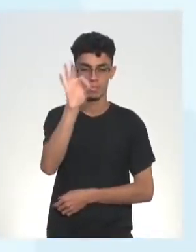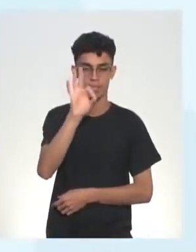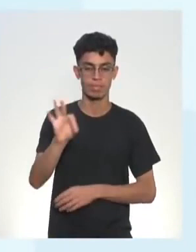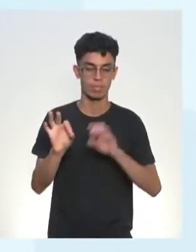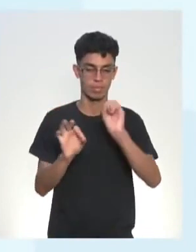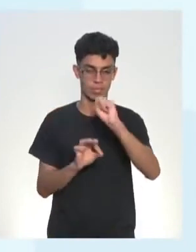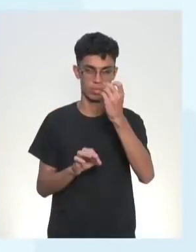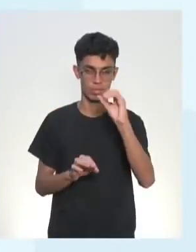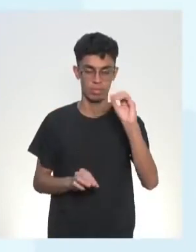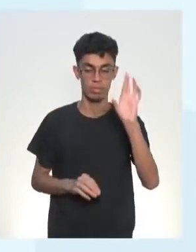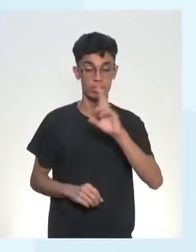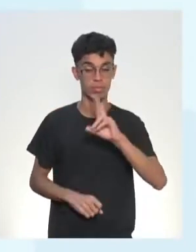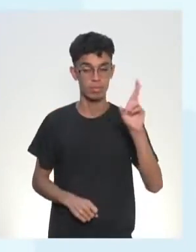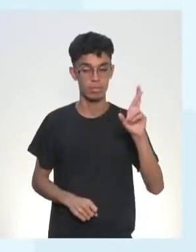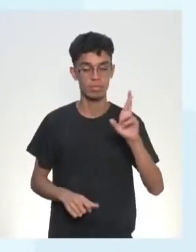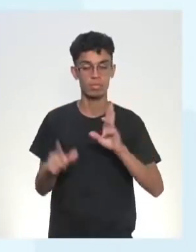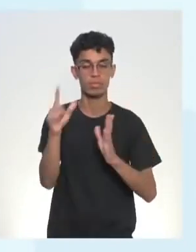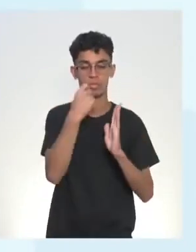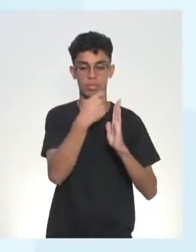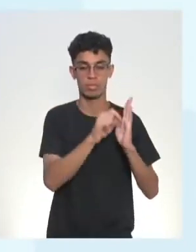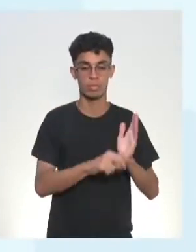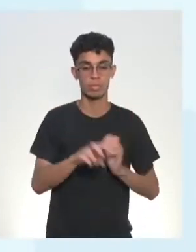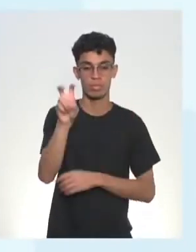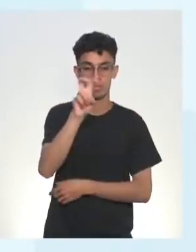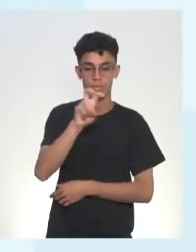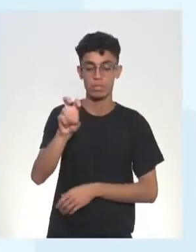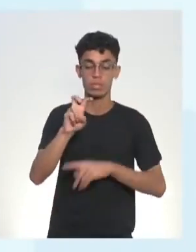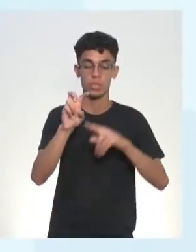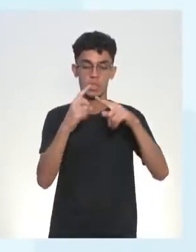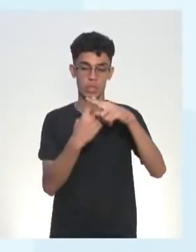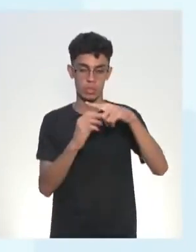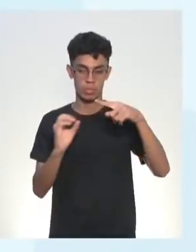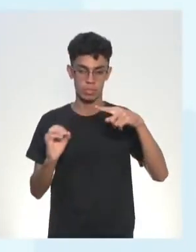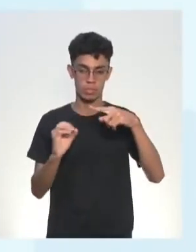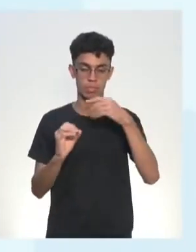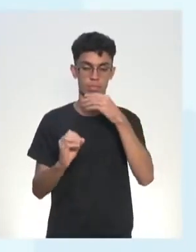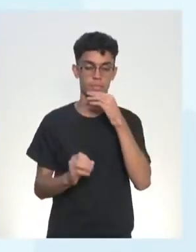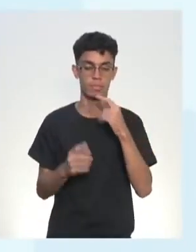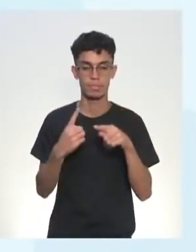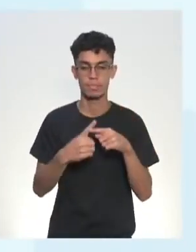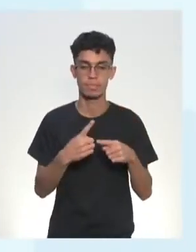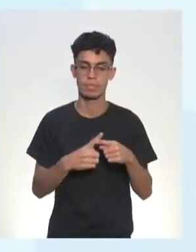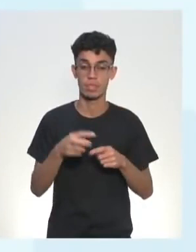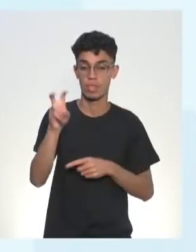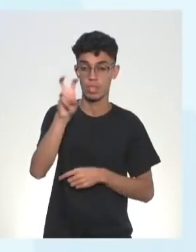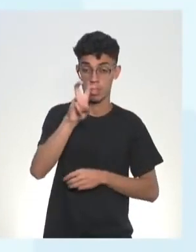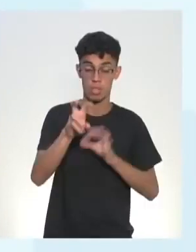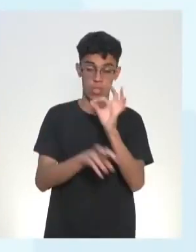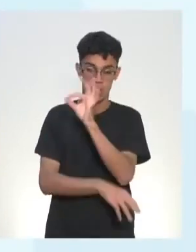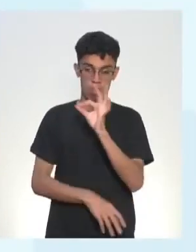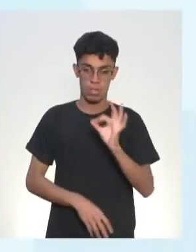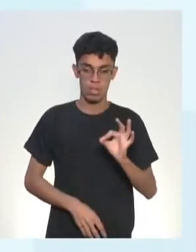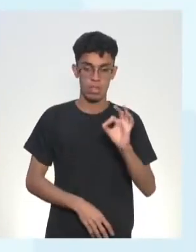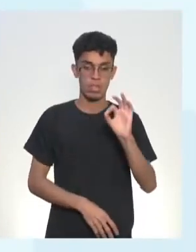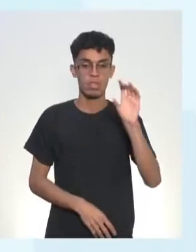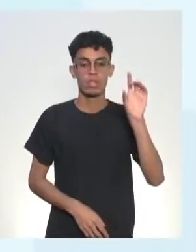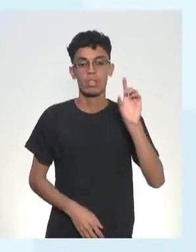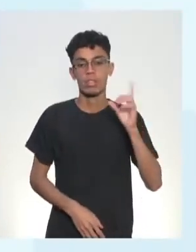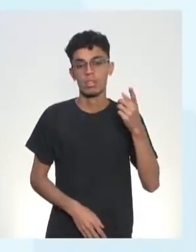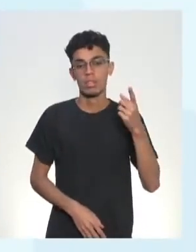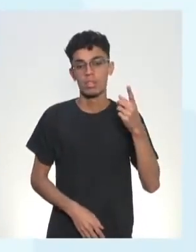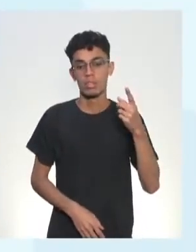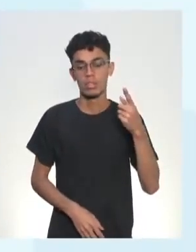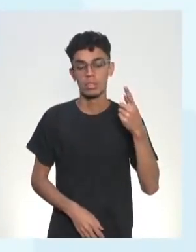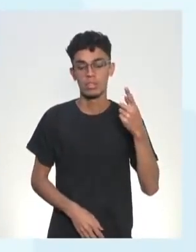de R$ 80. Então, eu vou escrever 5 sobre 100, porque isso é o 5%. O D vai virar vezes